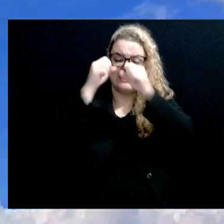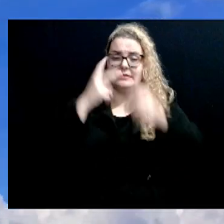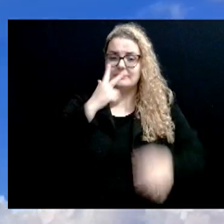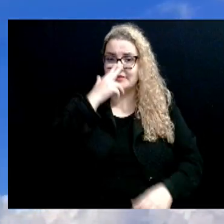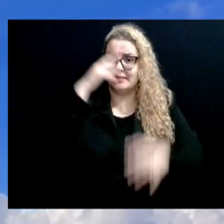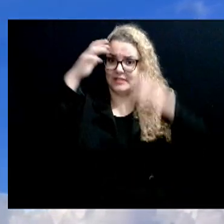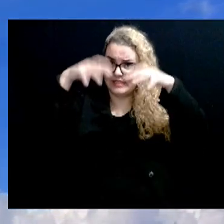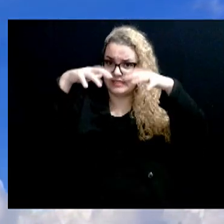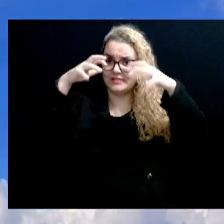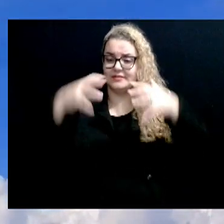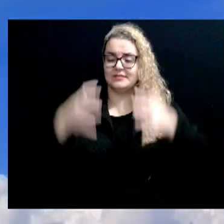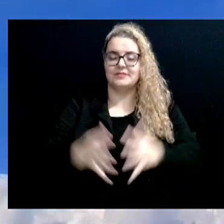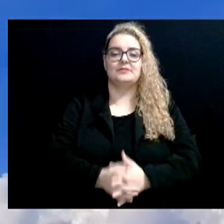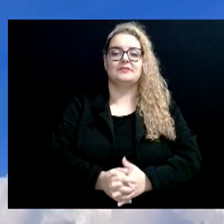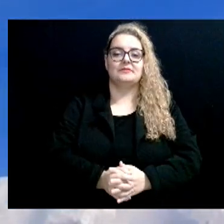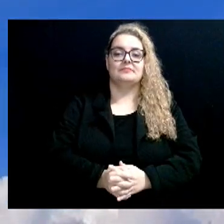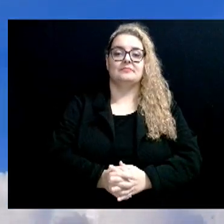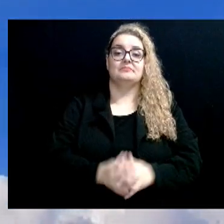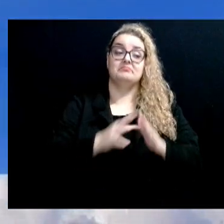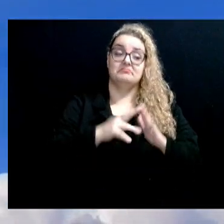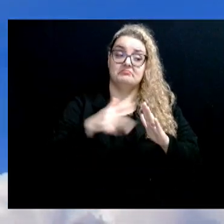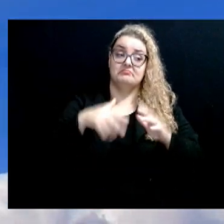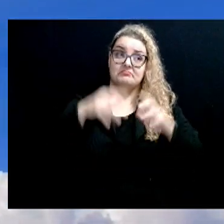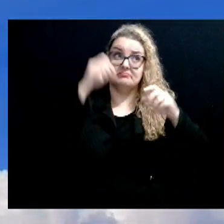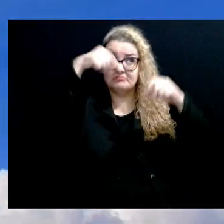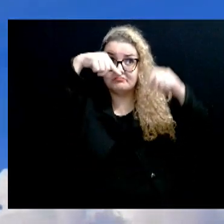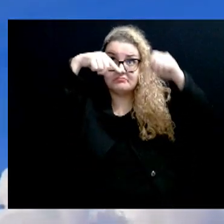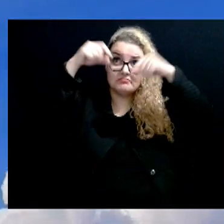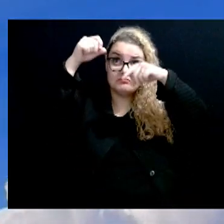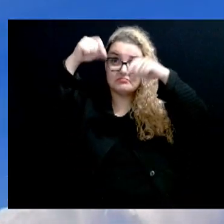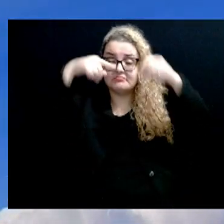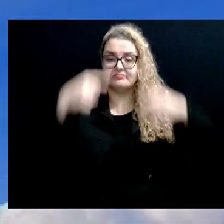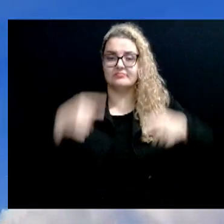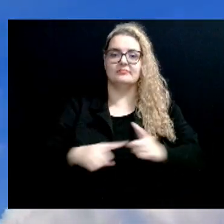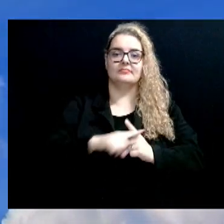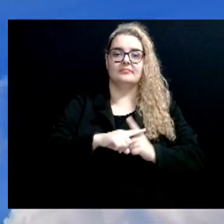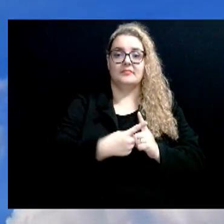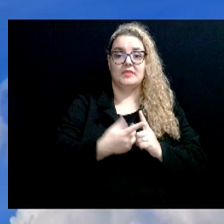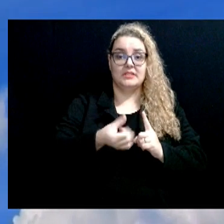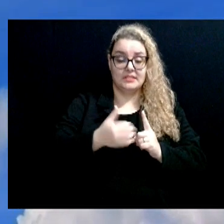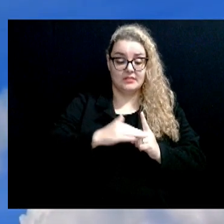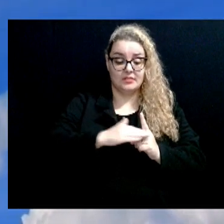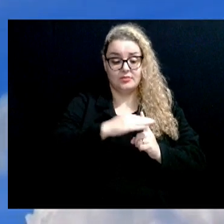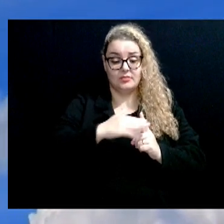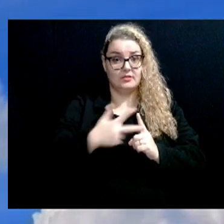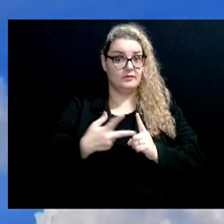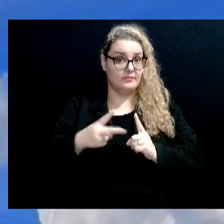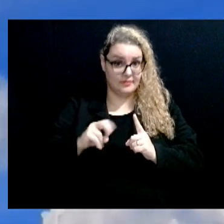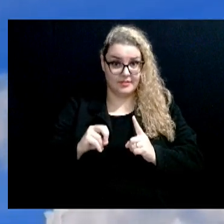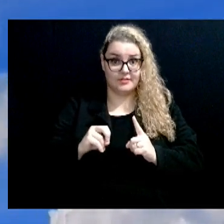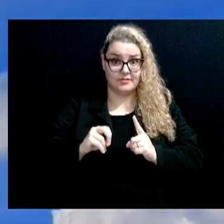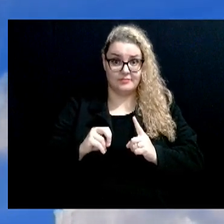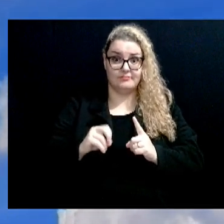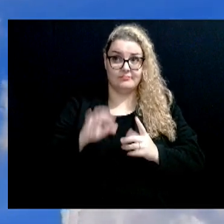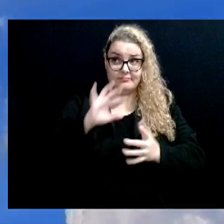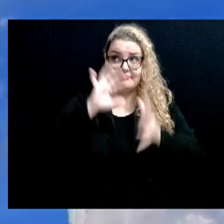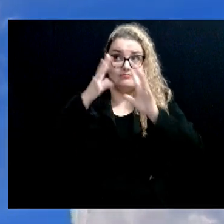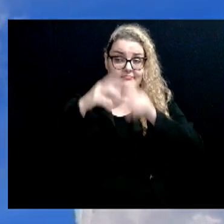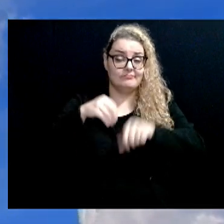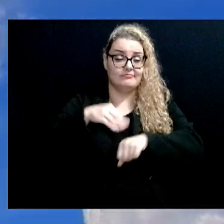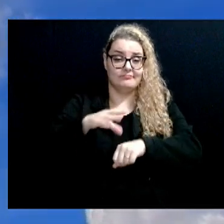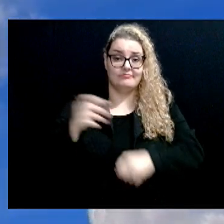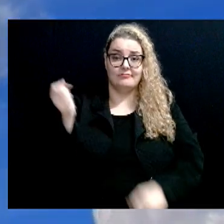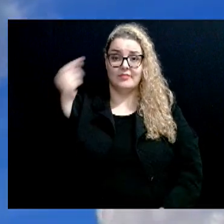chover. Saí de casa também estava chuviscando. Olha lá, mínima 16, máxima 20 graus. Hoje a previsão do tempo indica sol entre